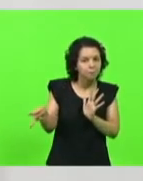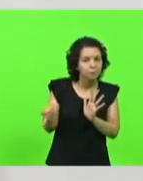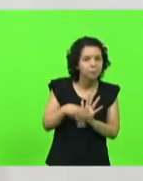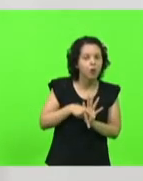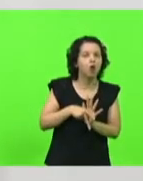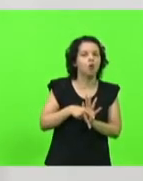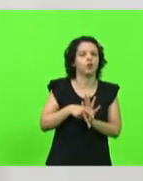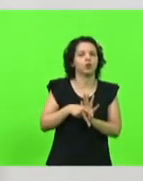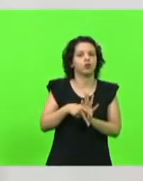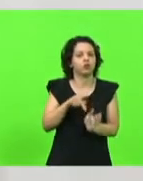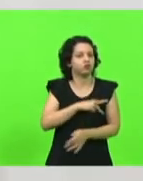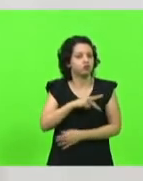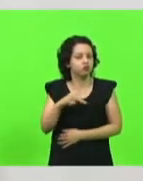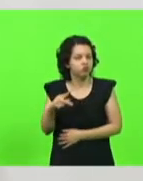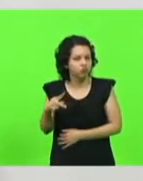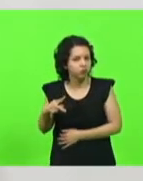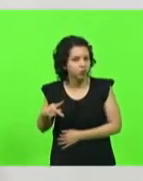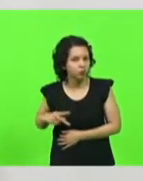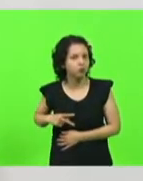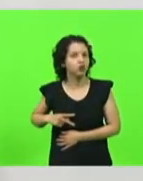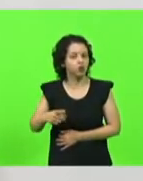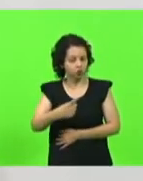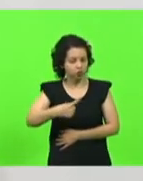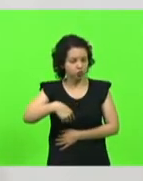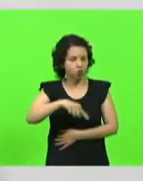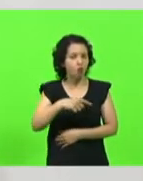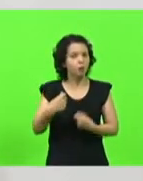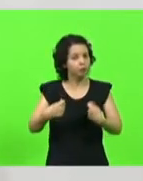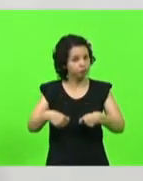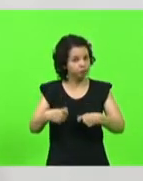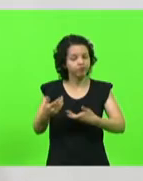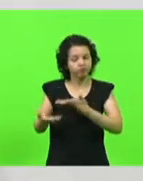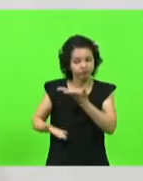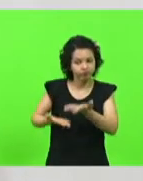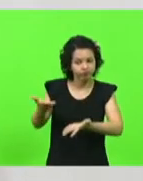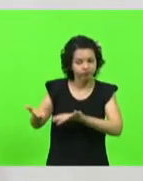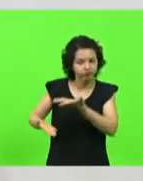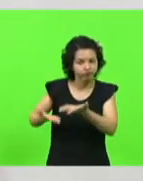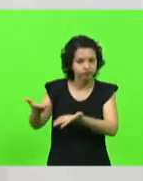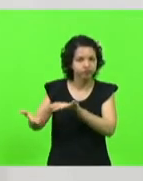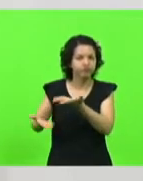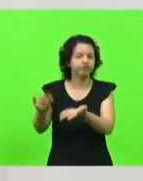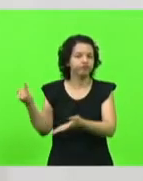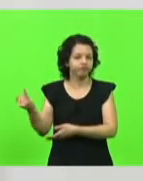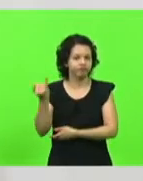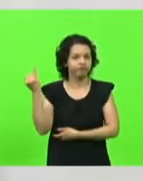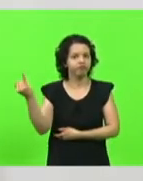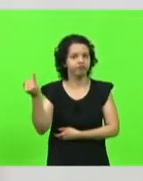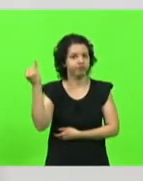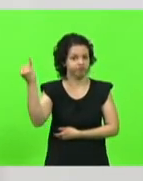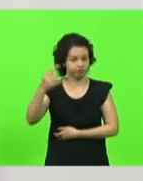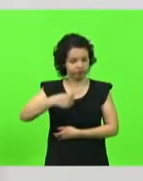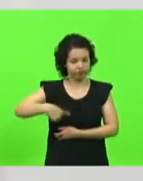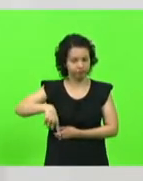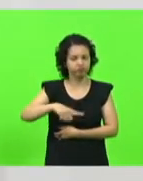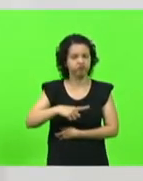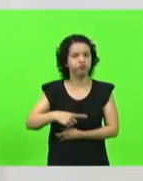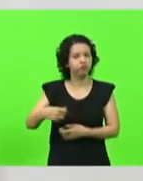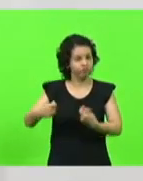nós temos que cuidar dele, porque o precisamos e o precisamos com